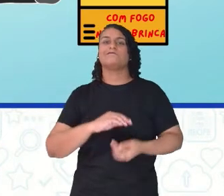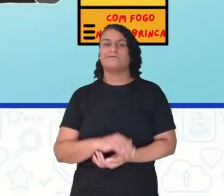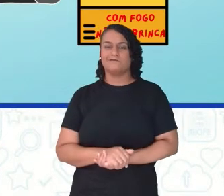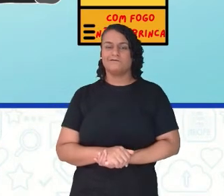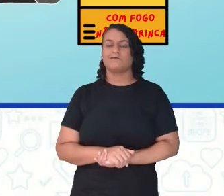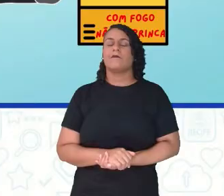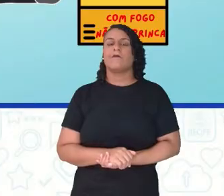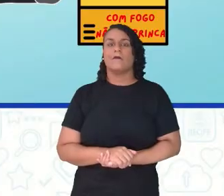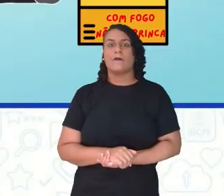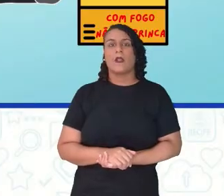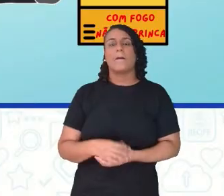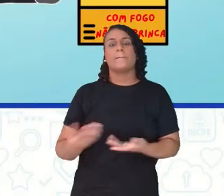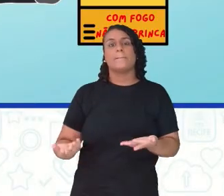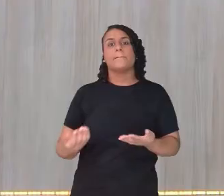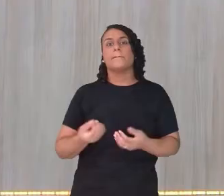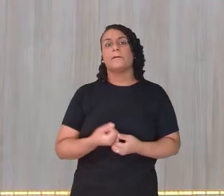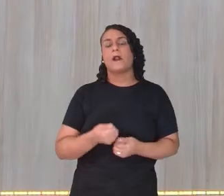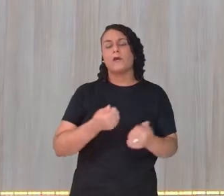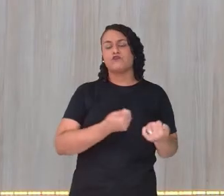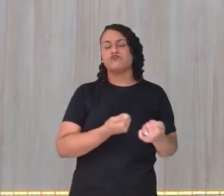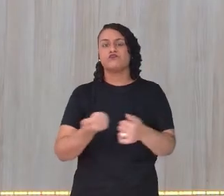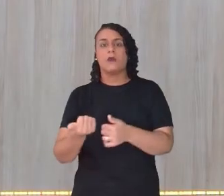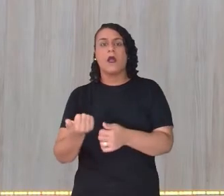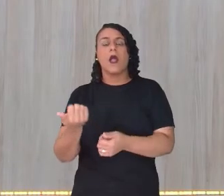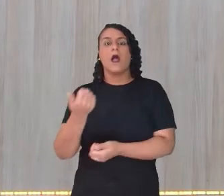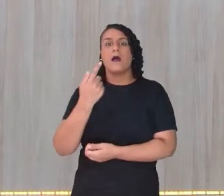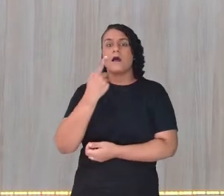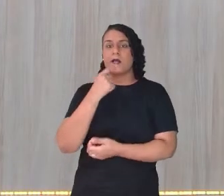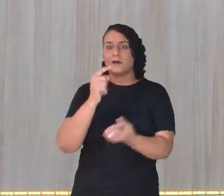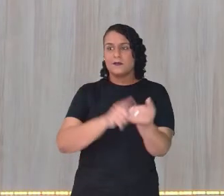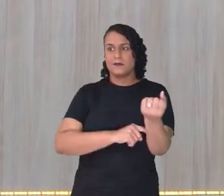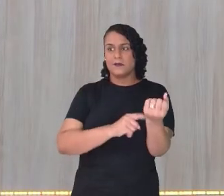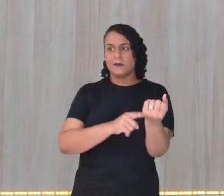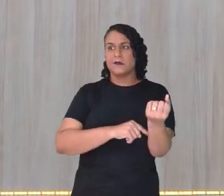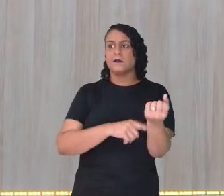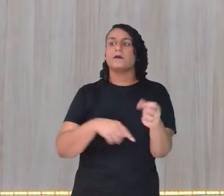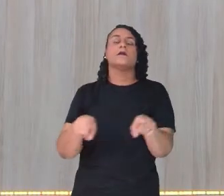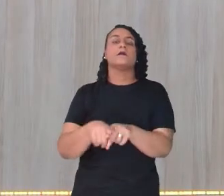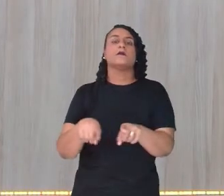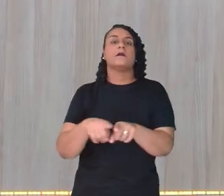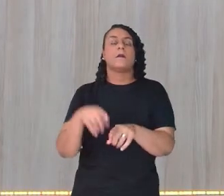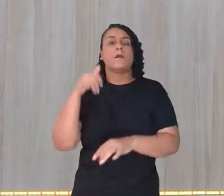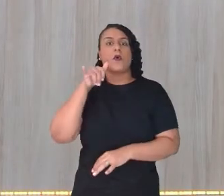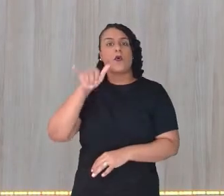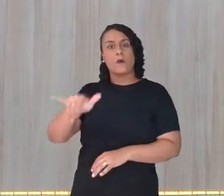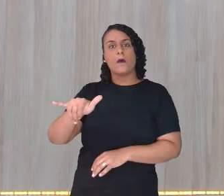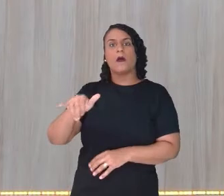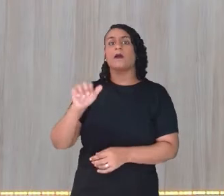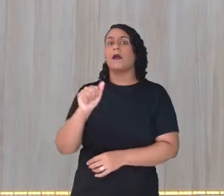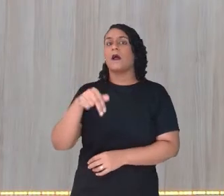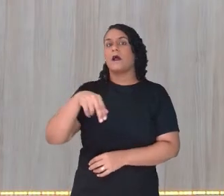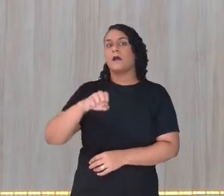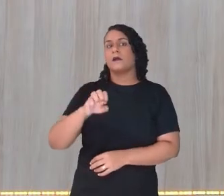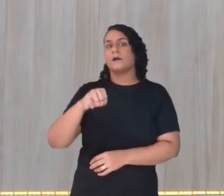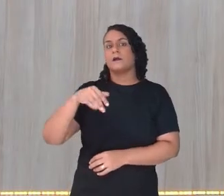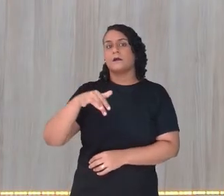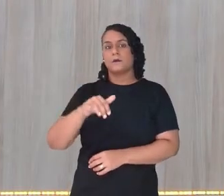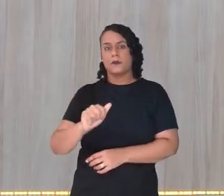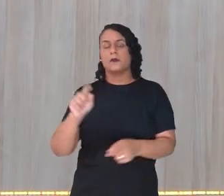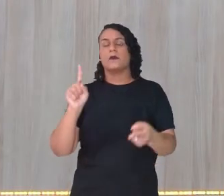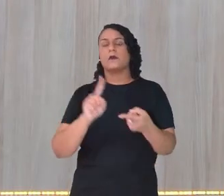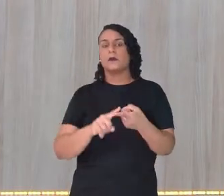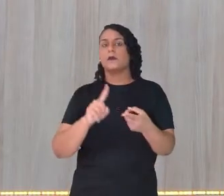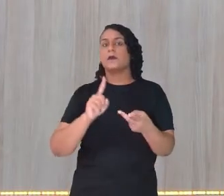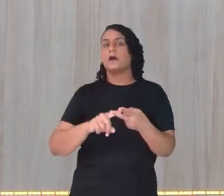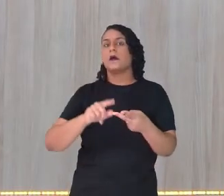algum parente precisando, né? E aí a questão também é a combate à anemia e à leucemia, que estão relacionados